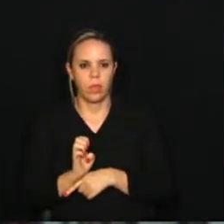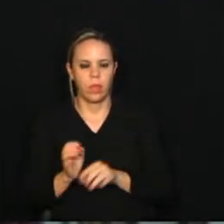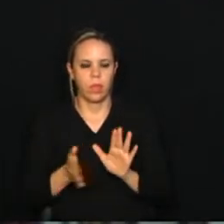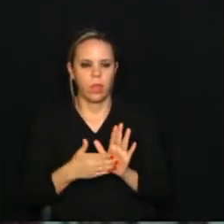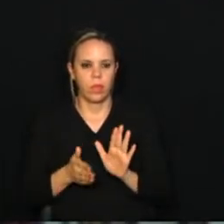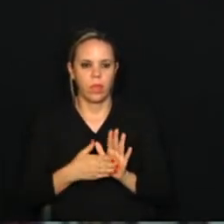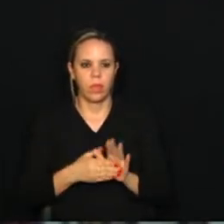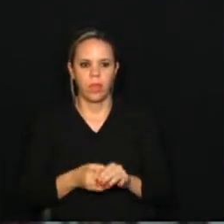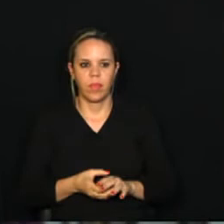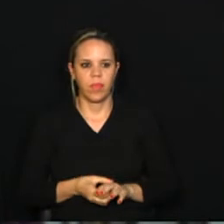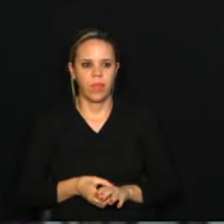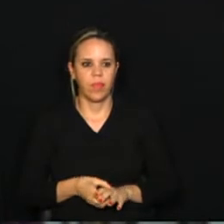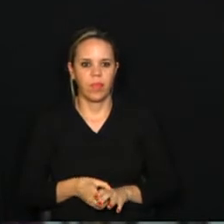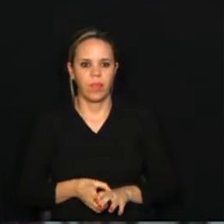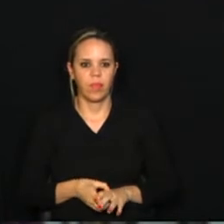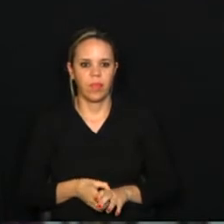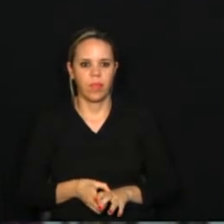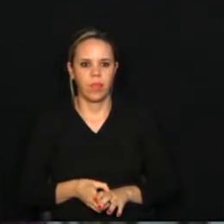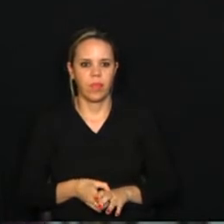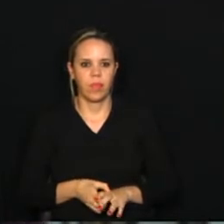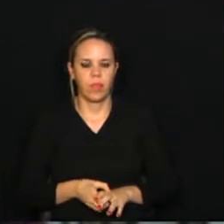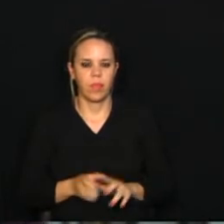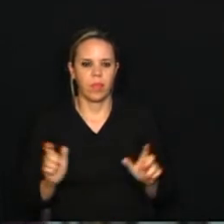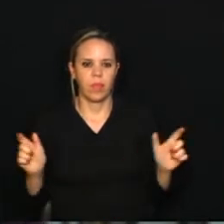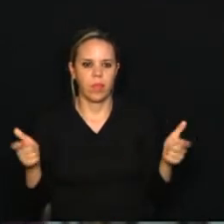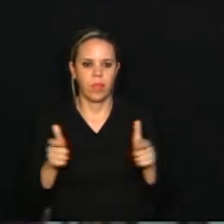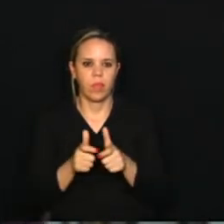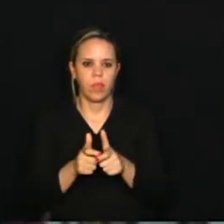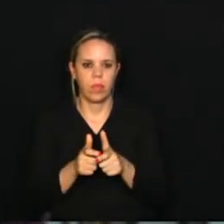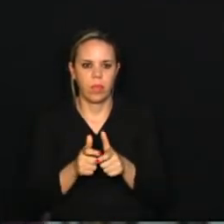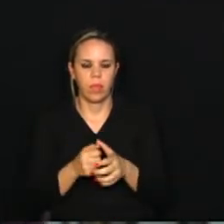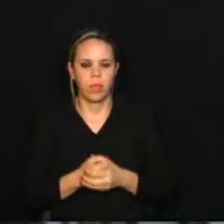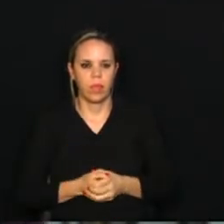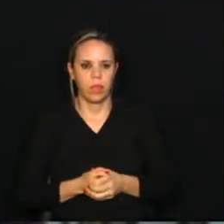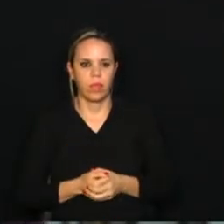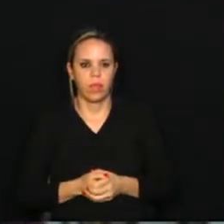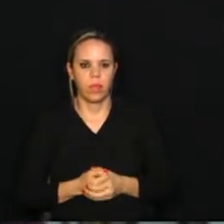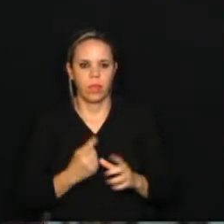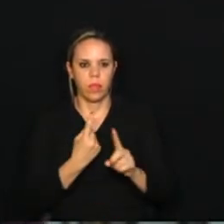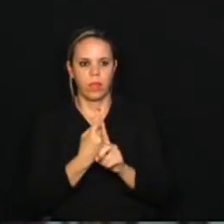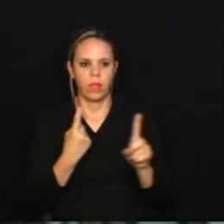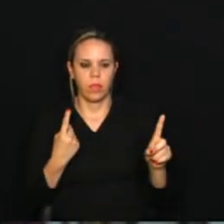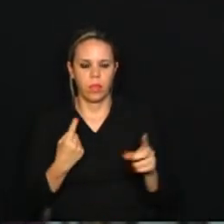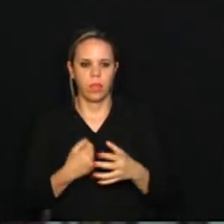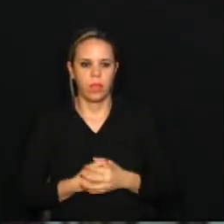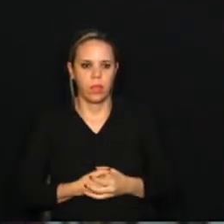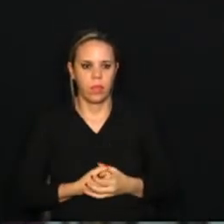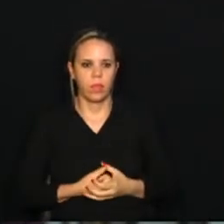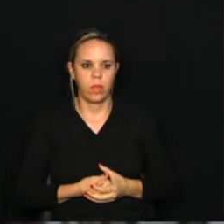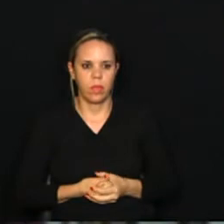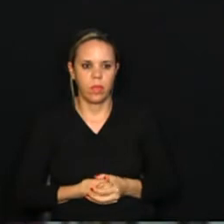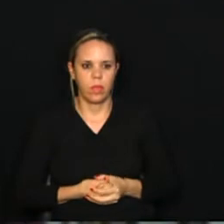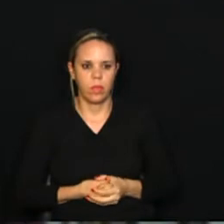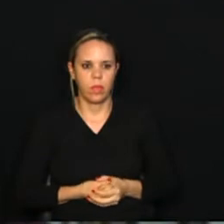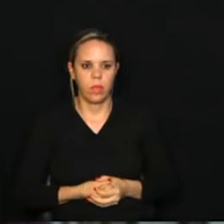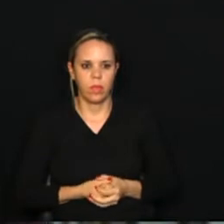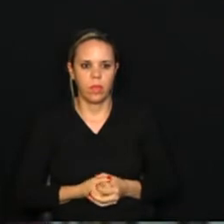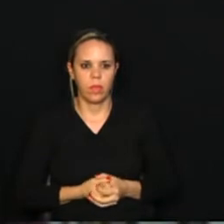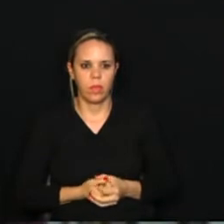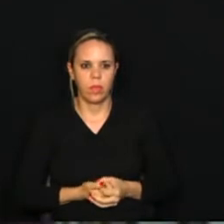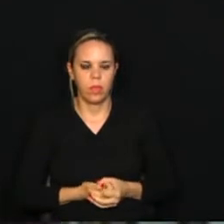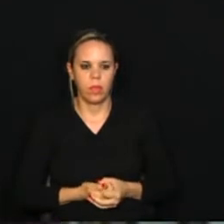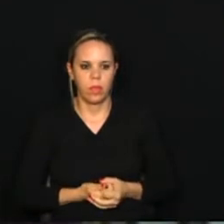propôs é diminuindo o distanciamento, cabe mais,